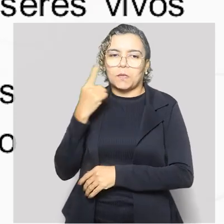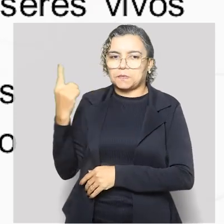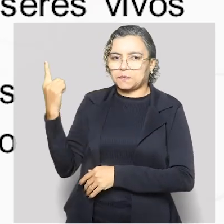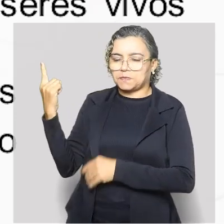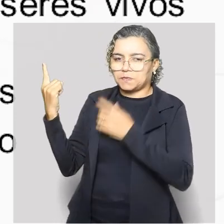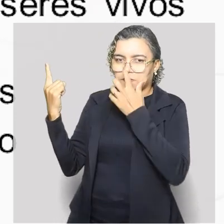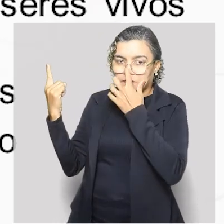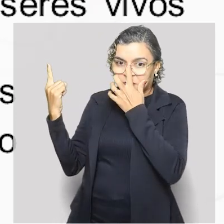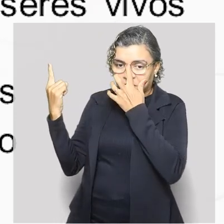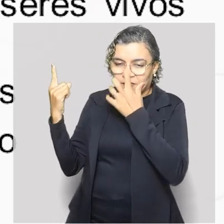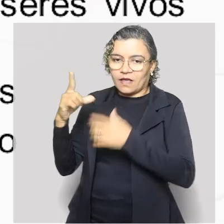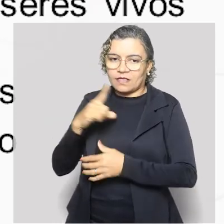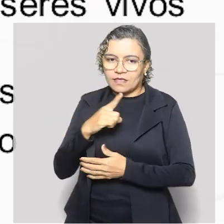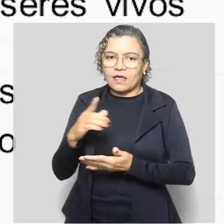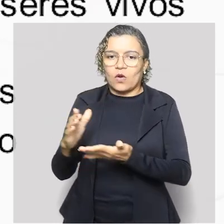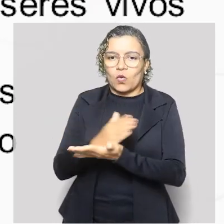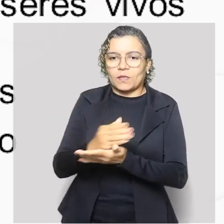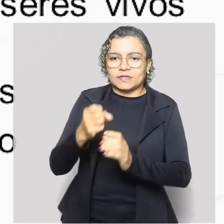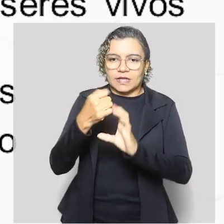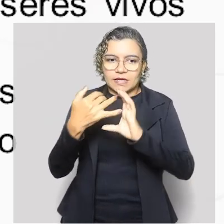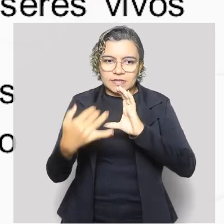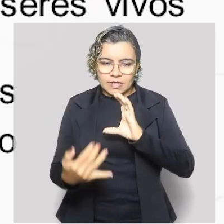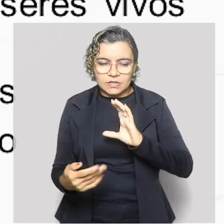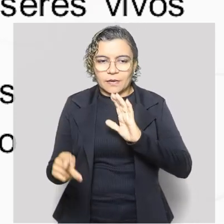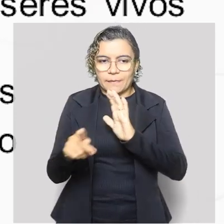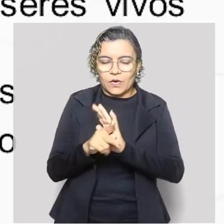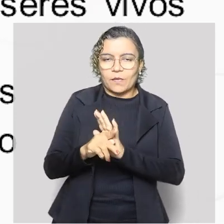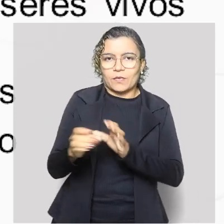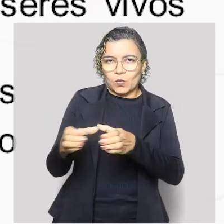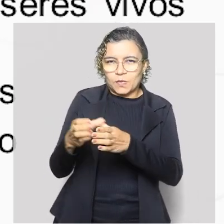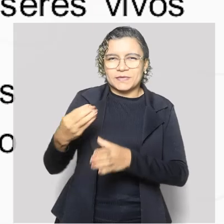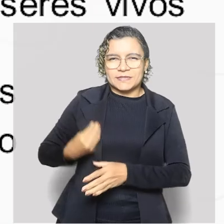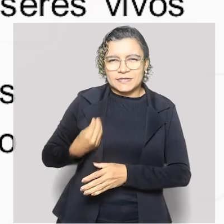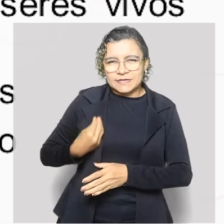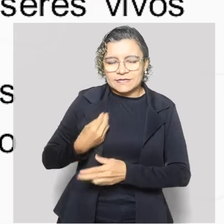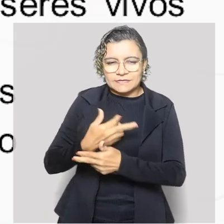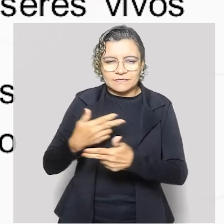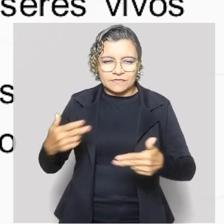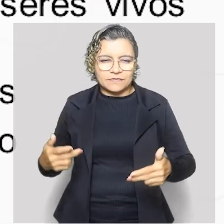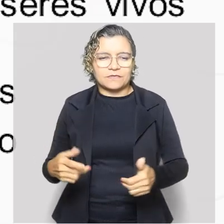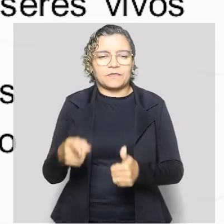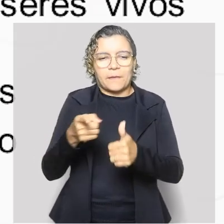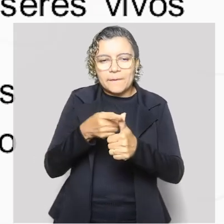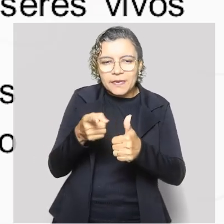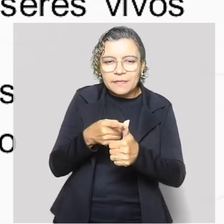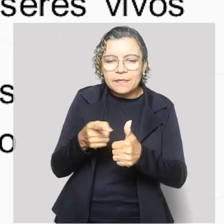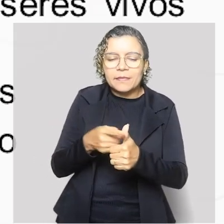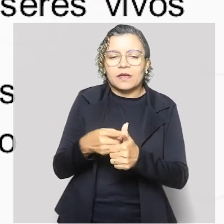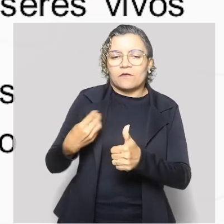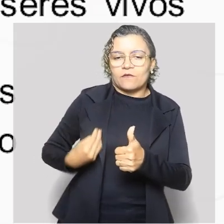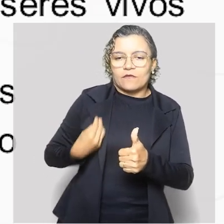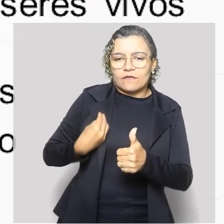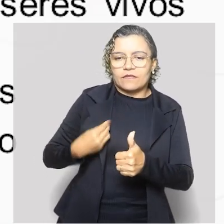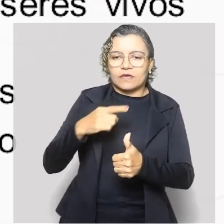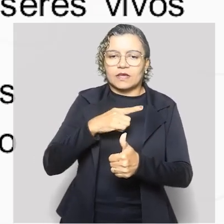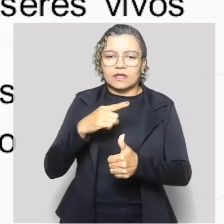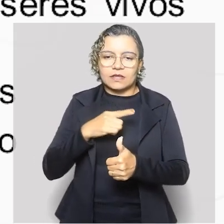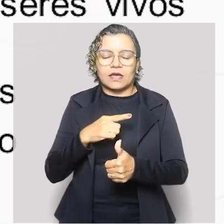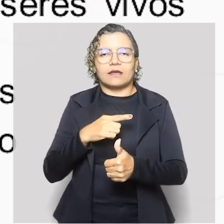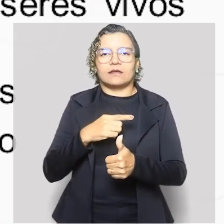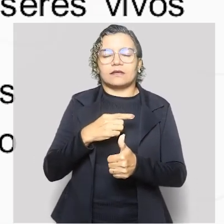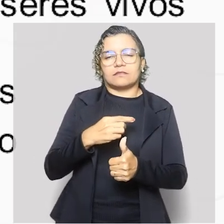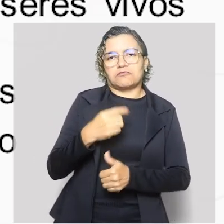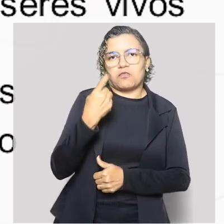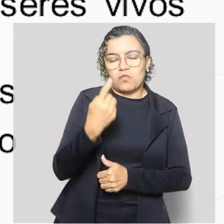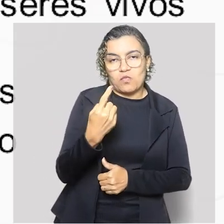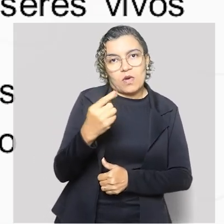gente: considere as seguintes características atribuídas aos seres vivos. Primeiro, né, os seres vivos são constituídos por uma ou mais